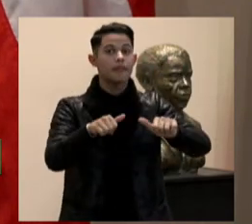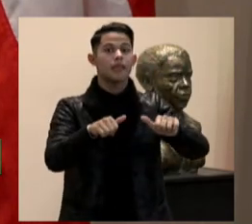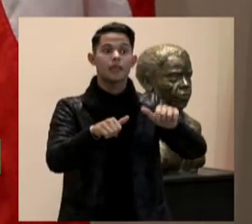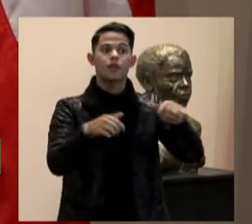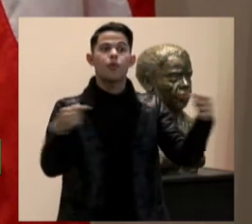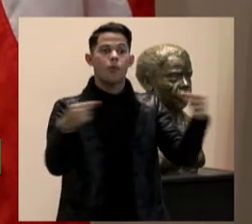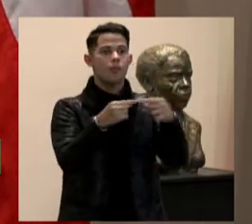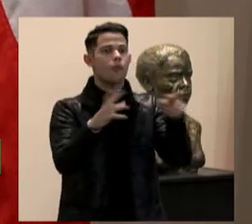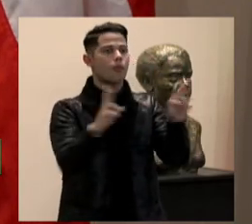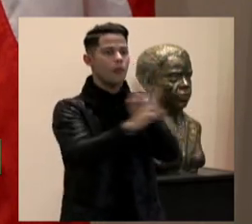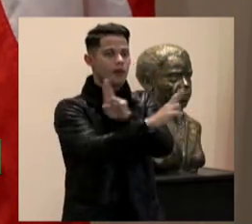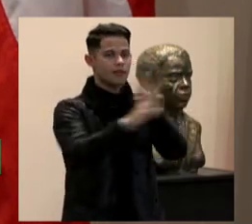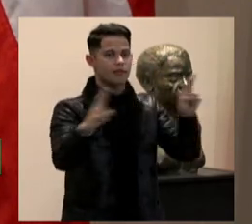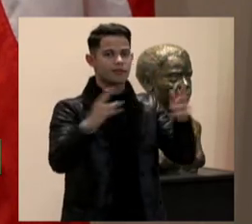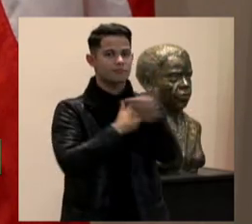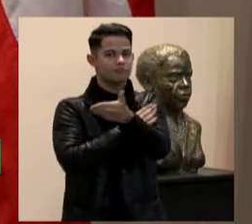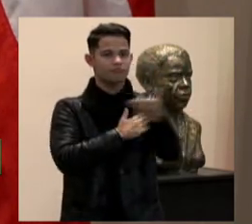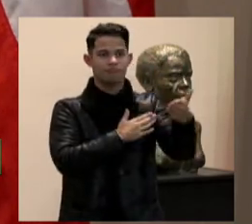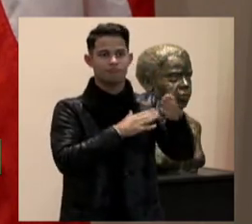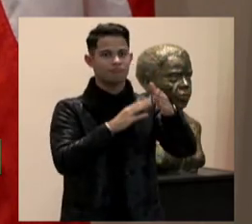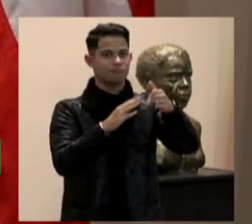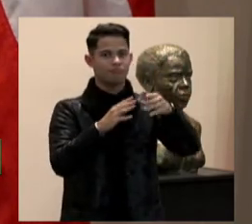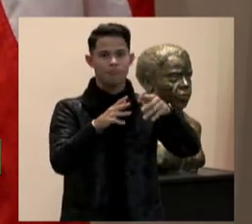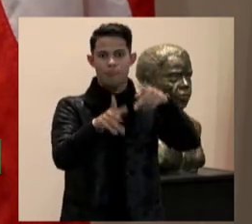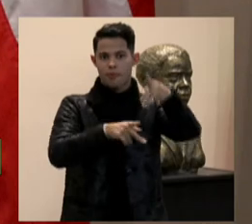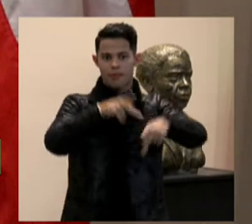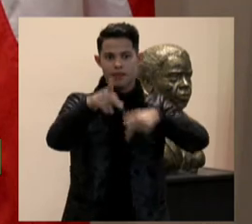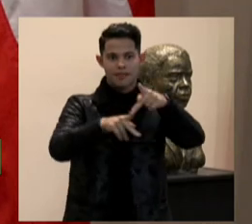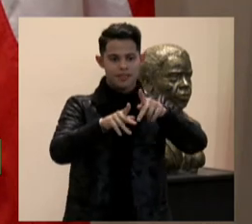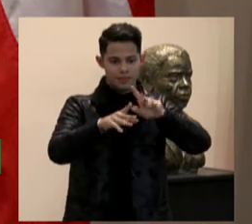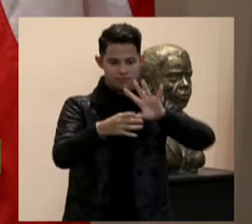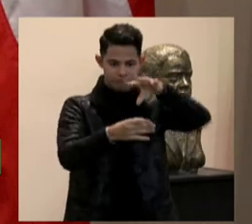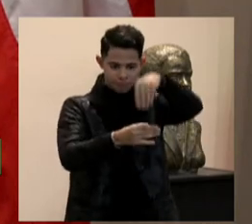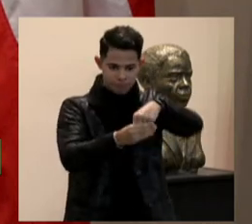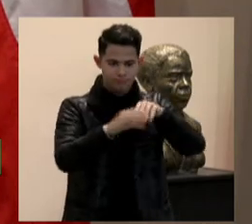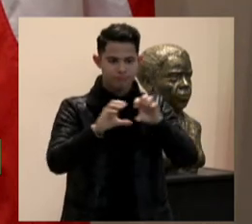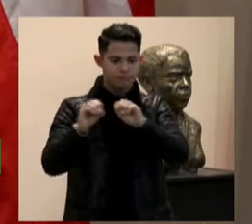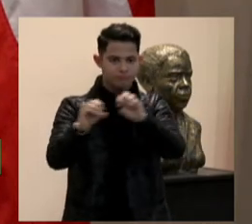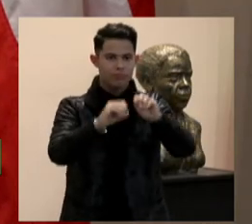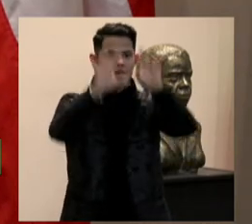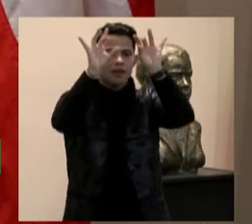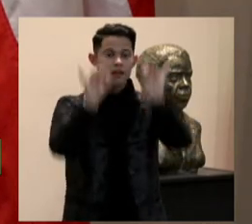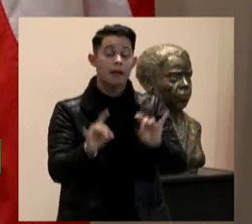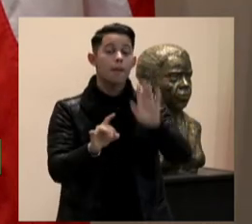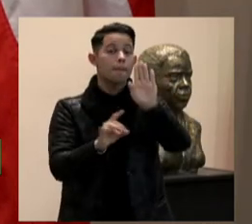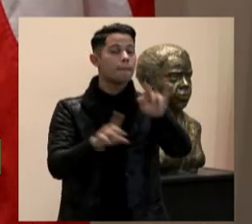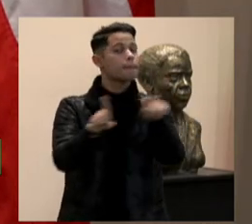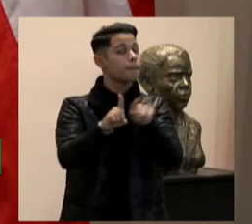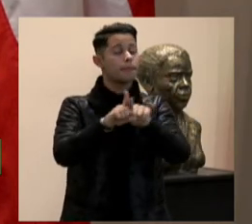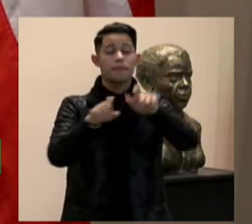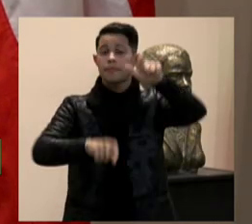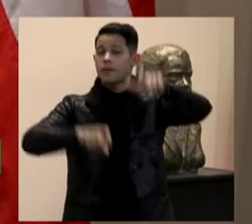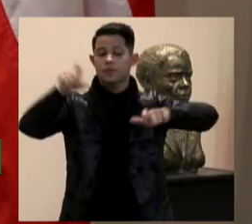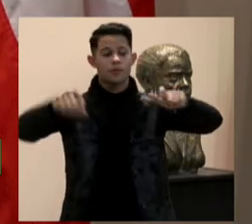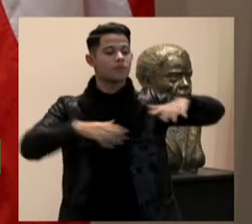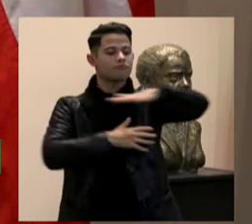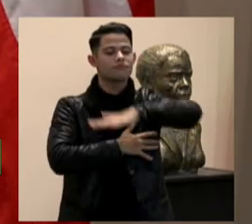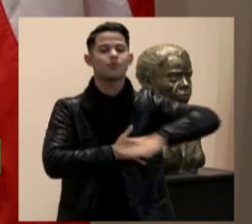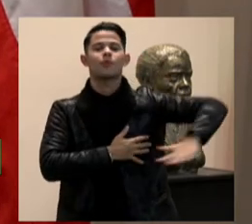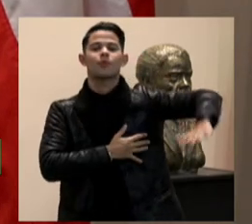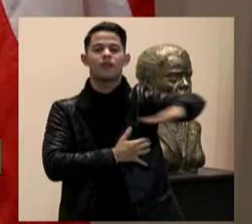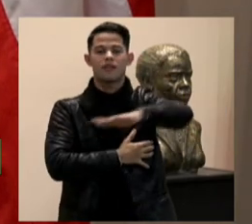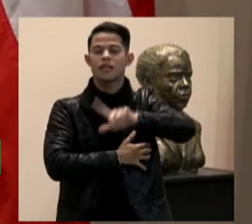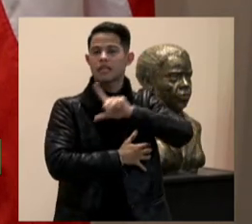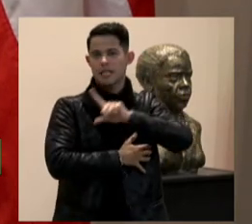público da educação especial especificamente, mas também com todos os sujeitos que têm condições